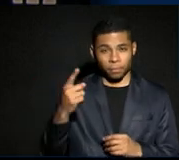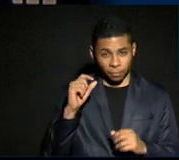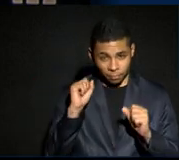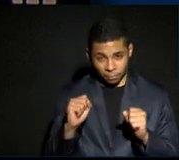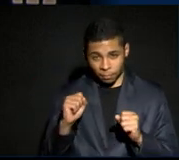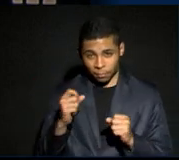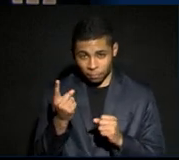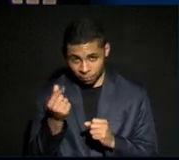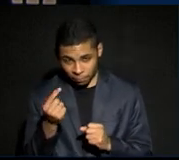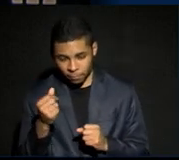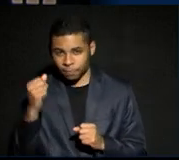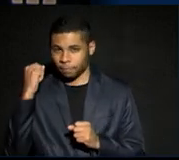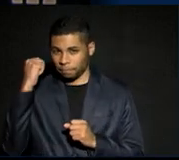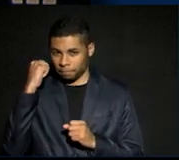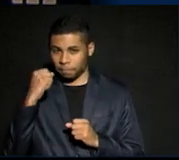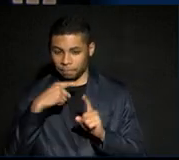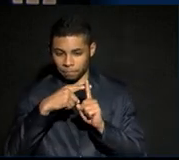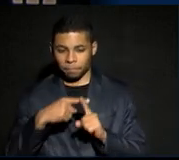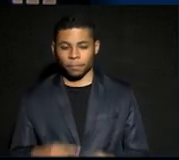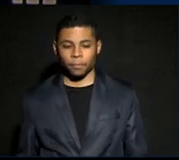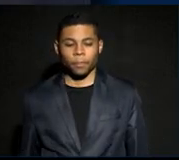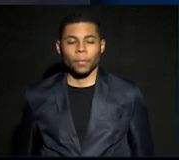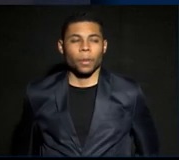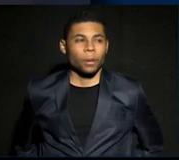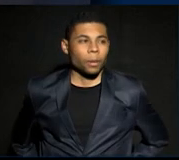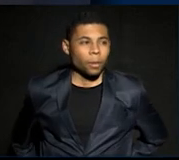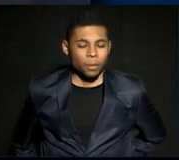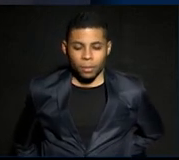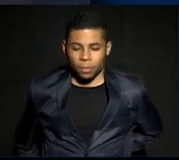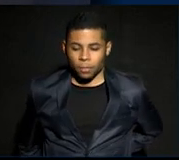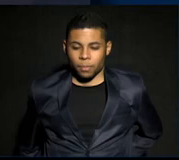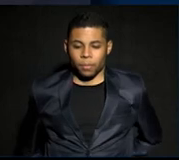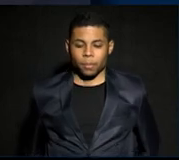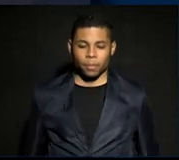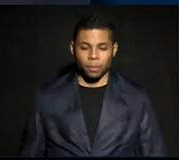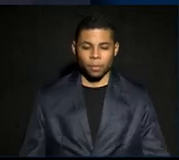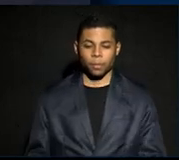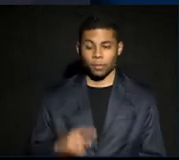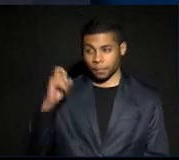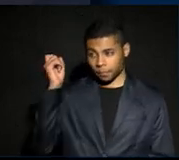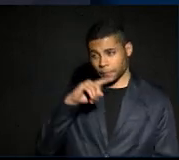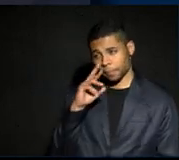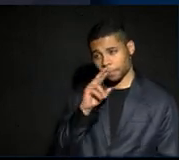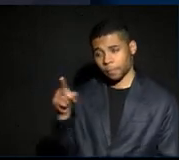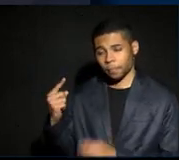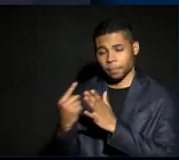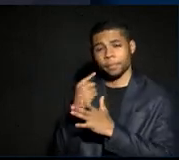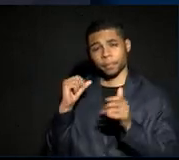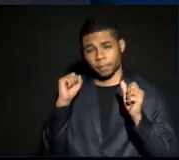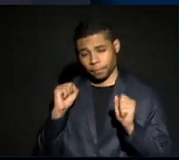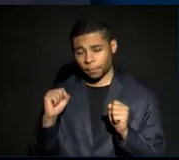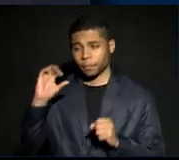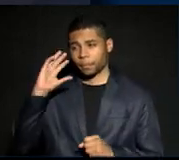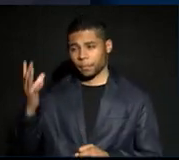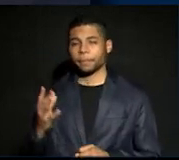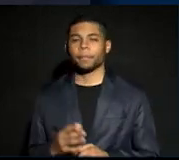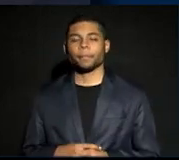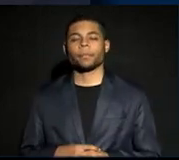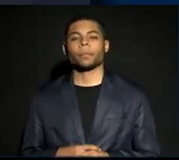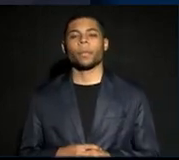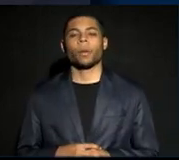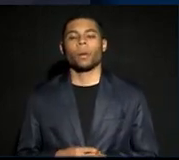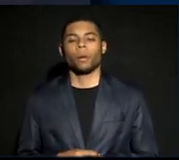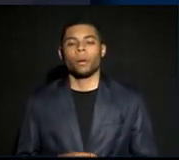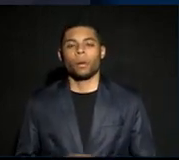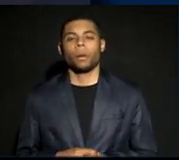movimento, poderia ser uma moeda de destaque positivo? Então, é muito difícil responder essa pergunta, mas assim, pode acontecer. Vamos lembrar